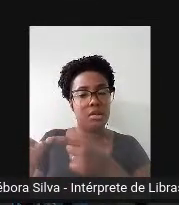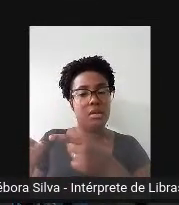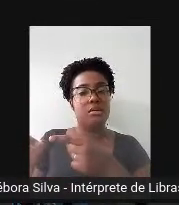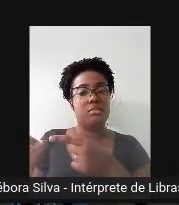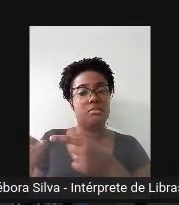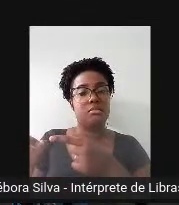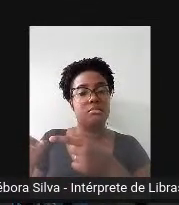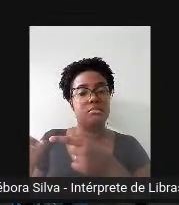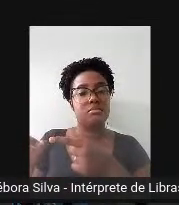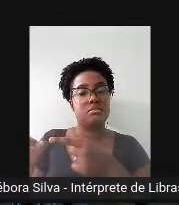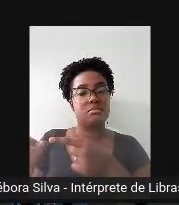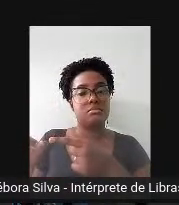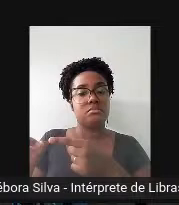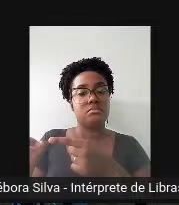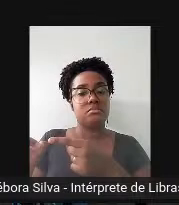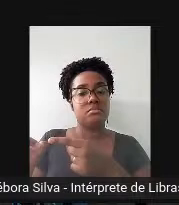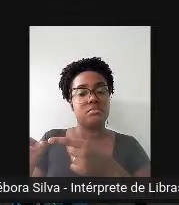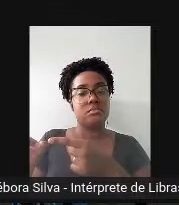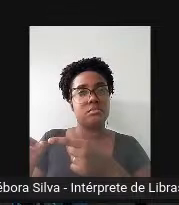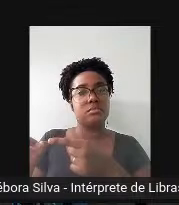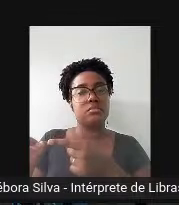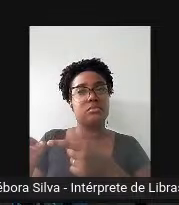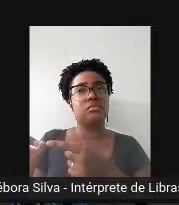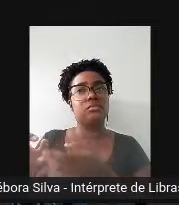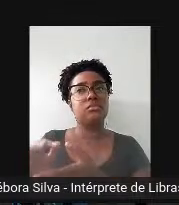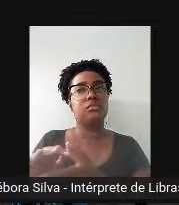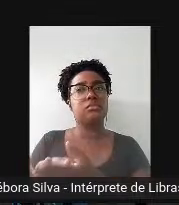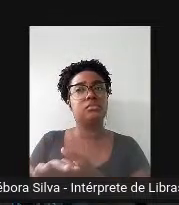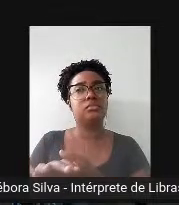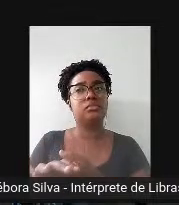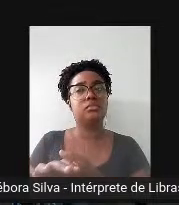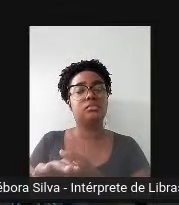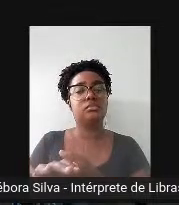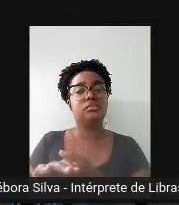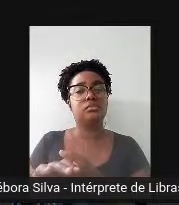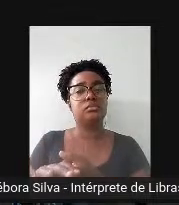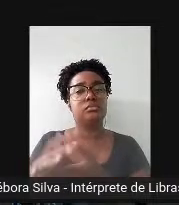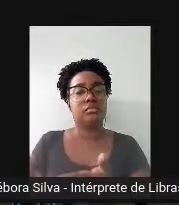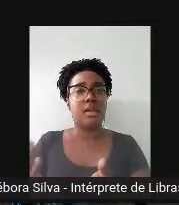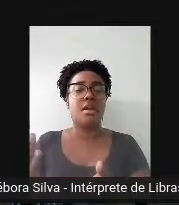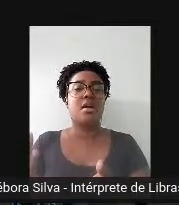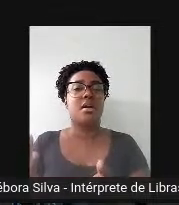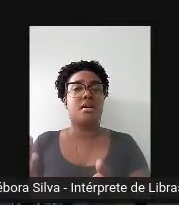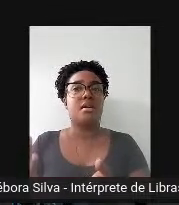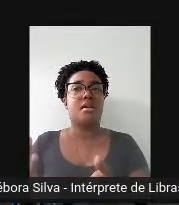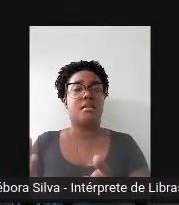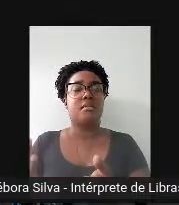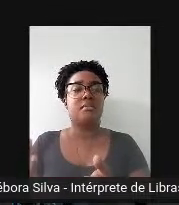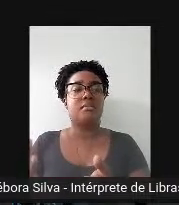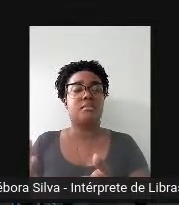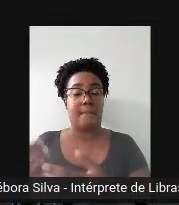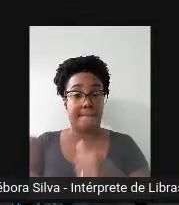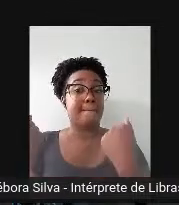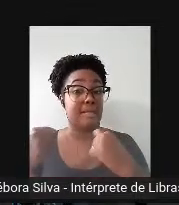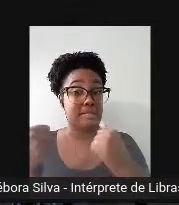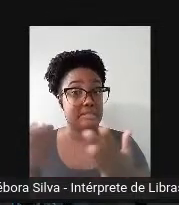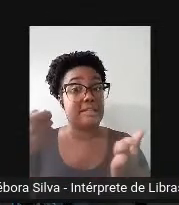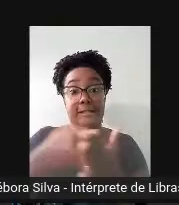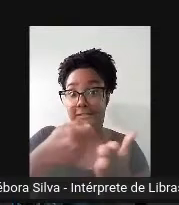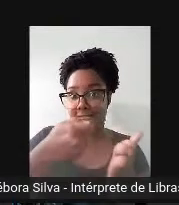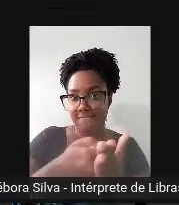deu ganho de causa aos estados para não distribuir alimento para todas as crianças. Ou seja, o próprio